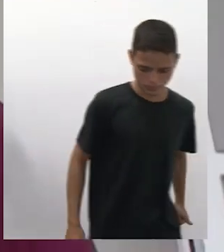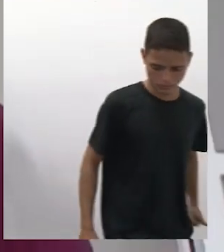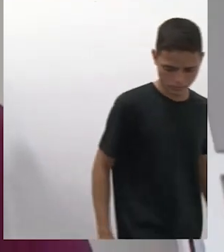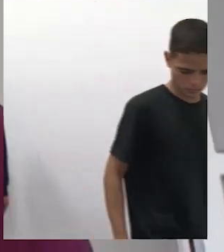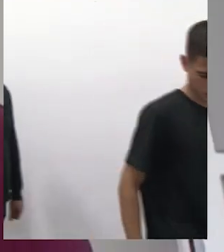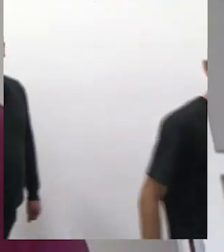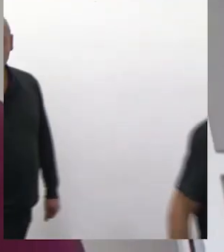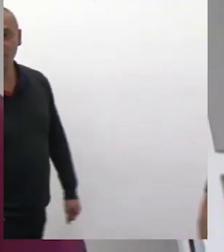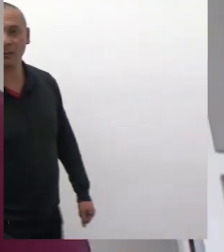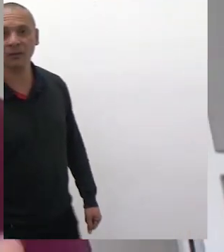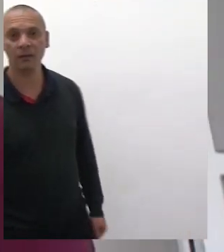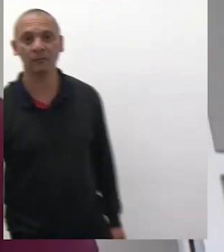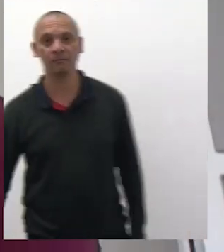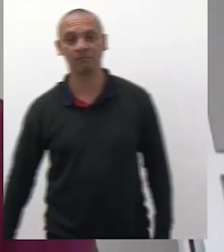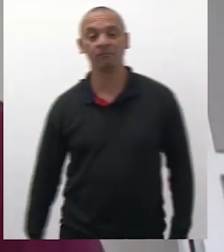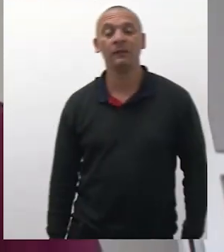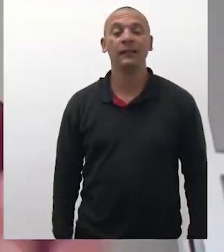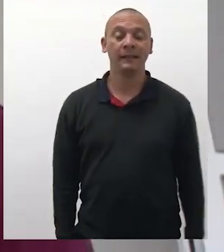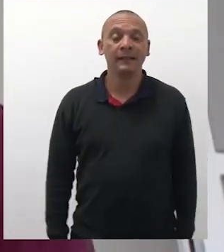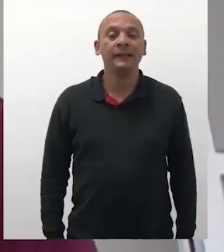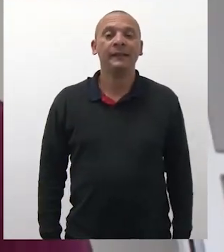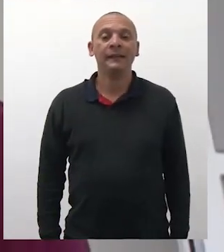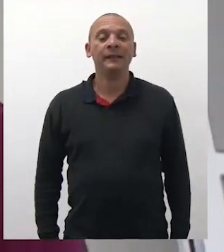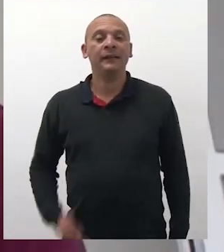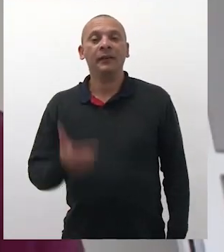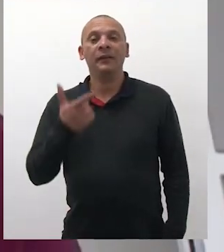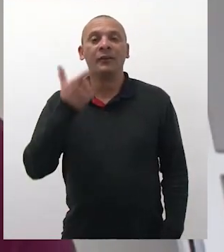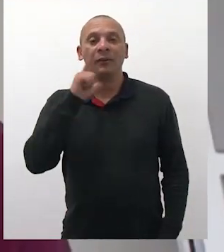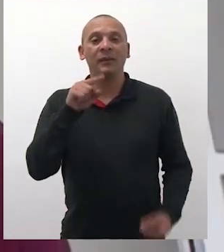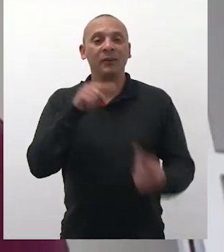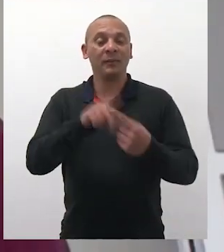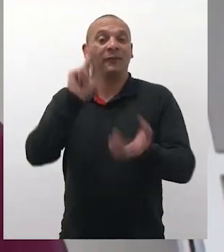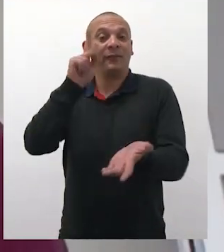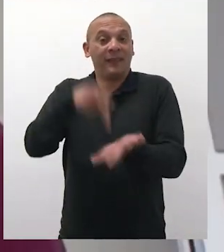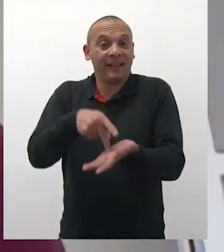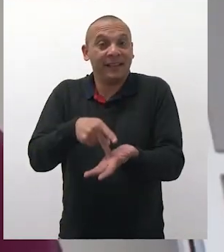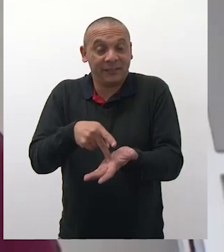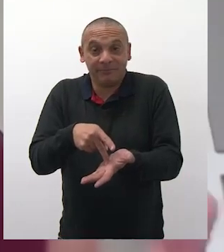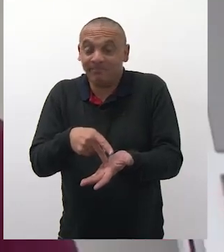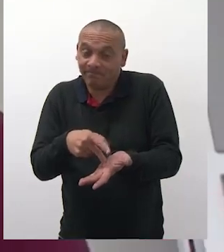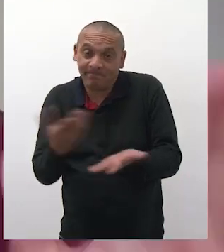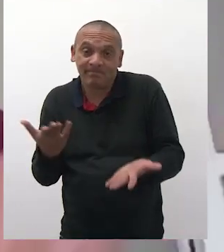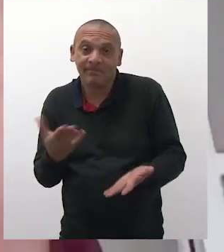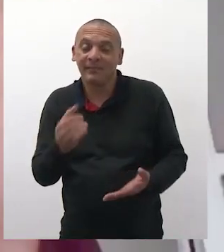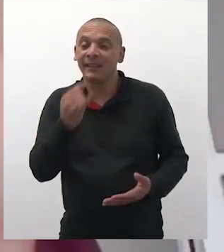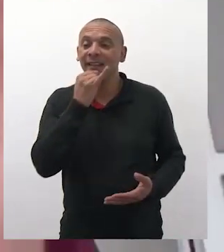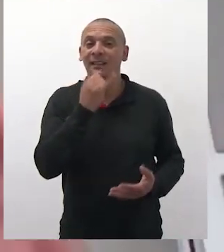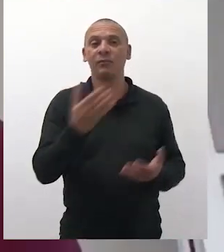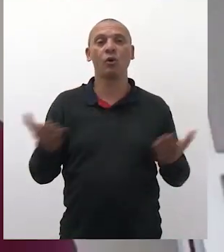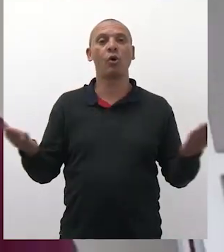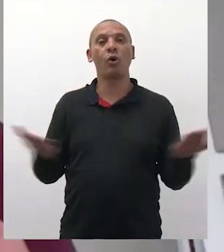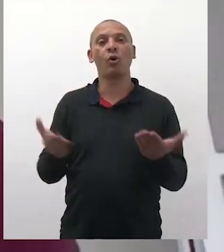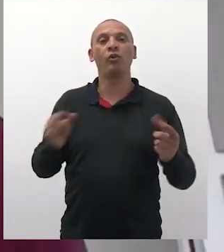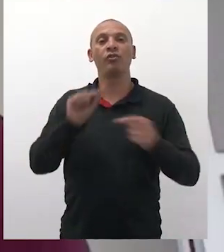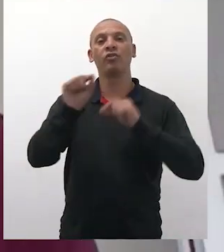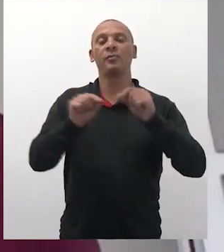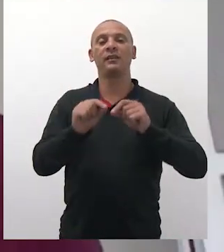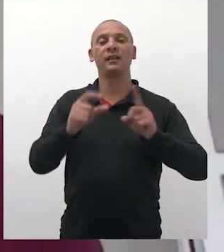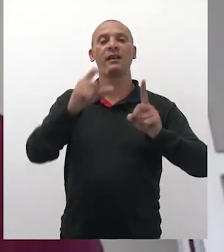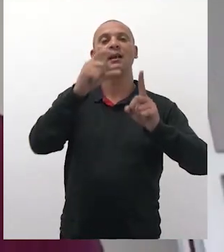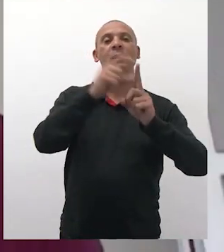critérios muito fechados para chegar a uma verdade absoluta. Então, atualmente, a